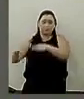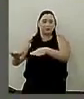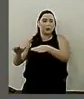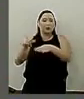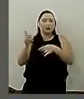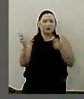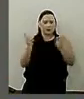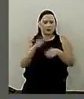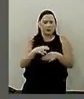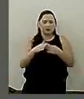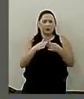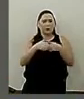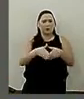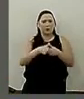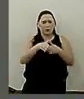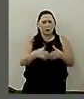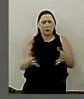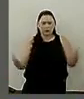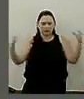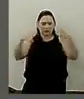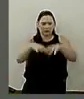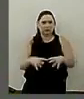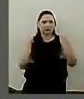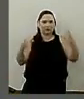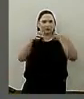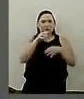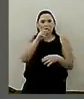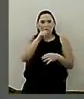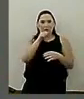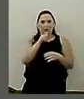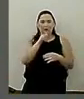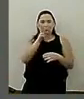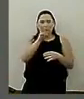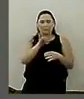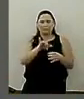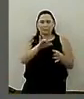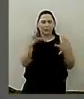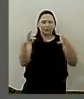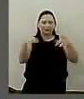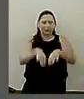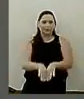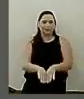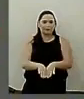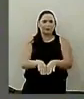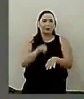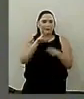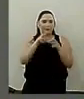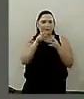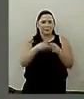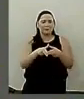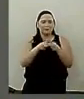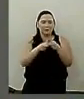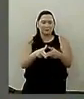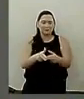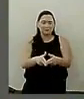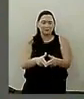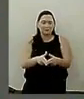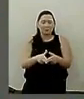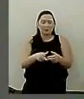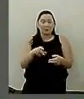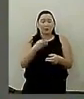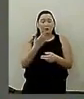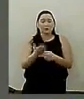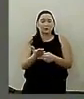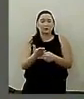de o barco ficar cheio de água e estar quase afundando, que aí na revista atualizada, na versão revista atualizada